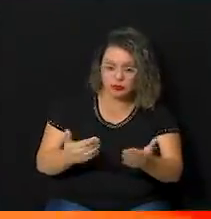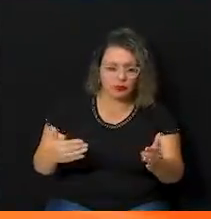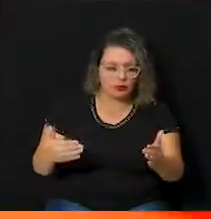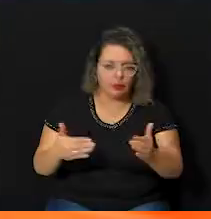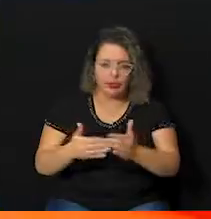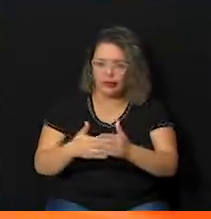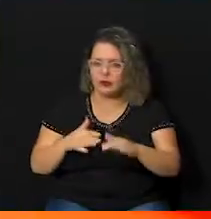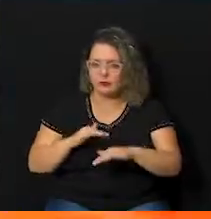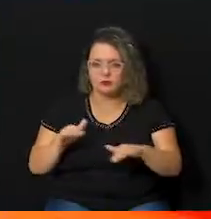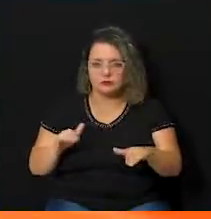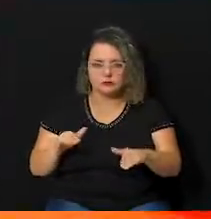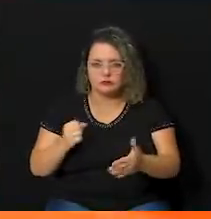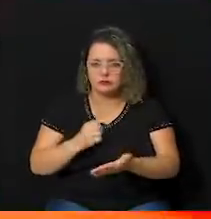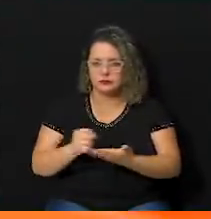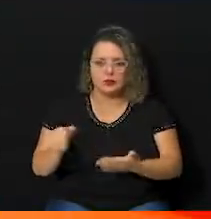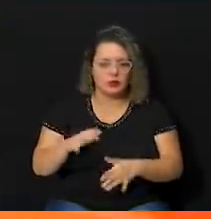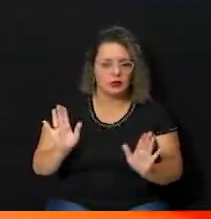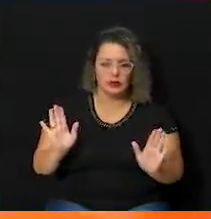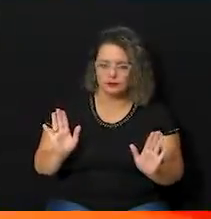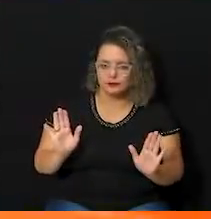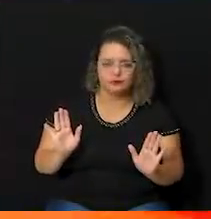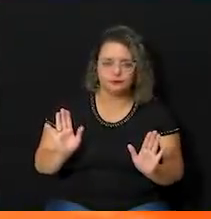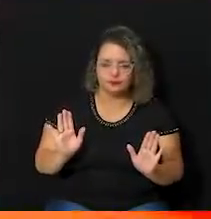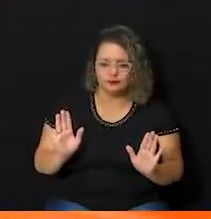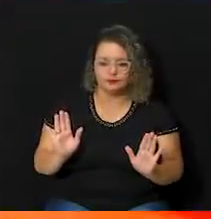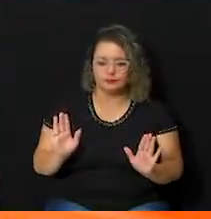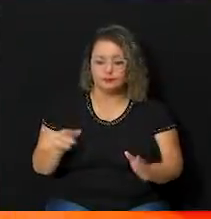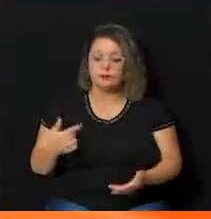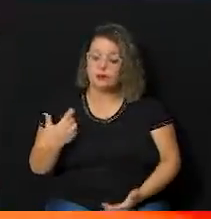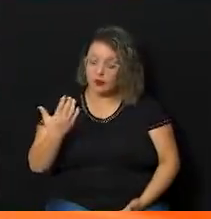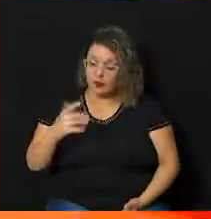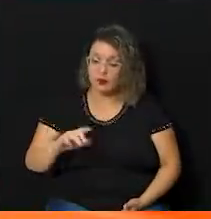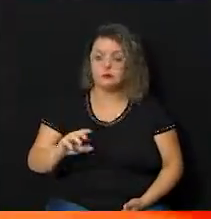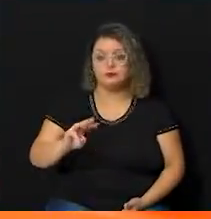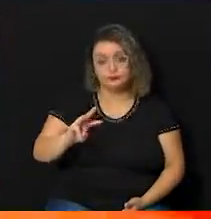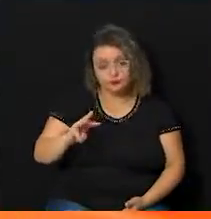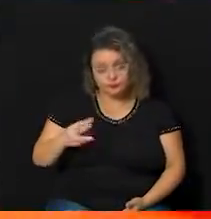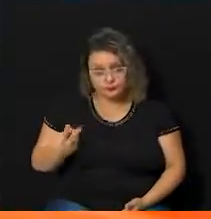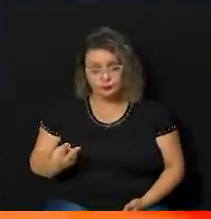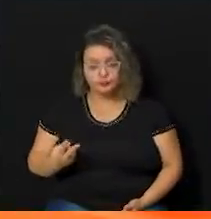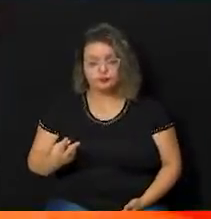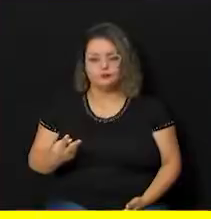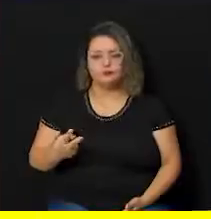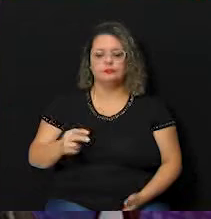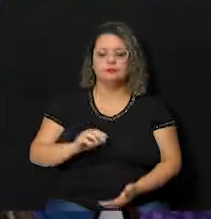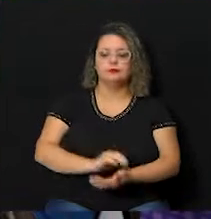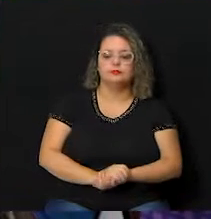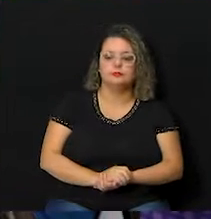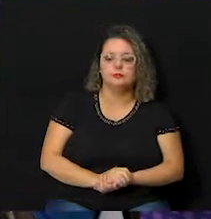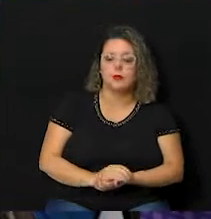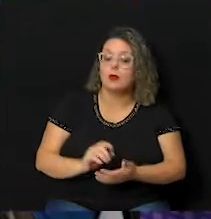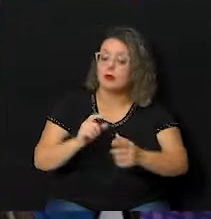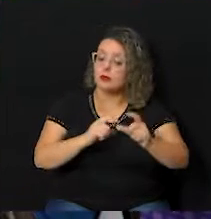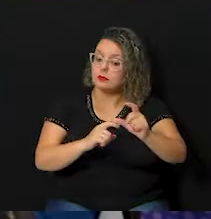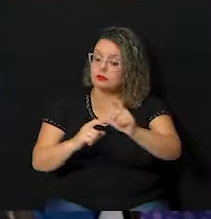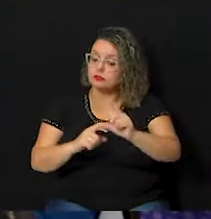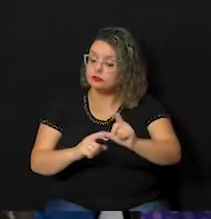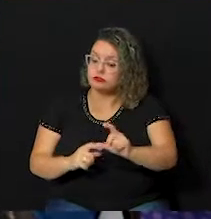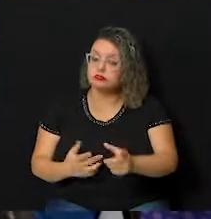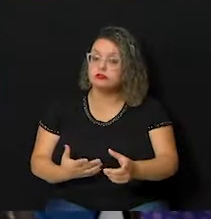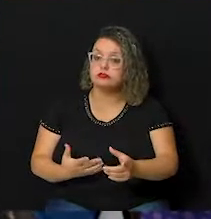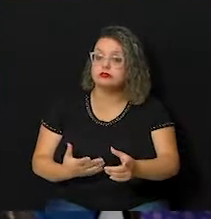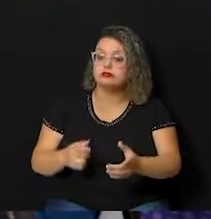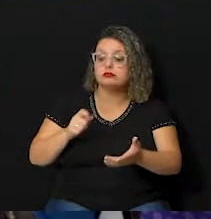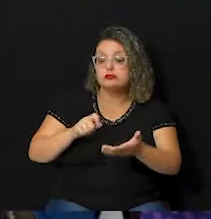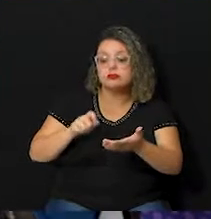já. Eu queria reimprimir ele pela terceira vez, mas o meu traço, eu escrevo e desenho, o